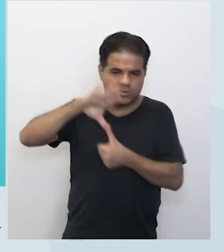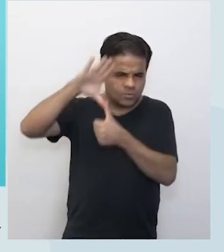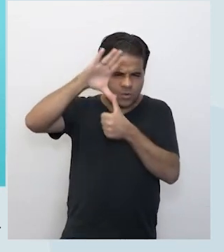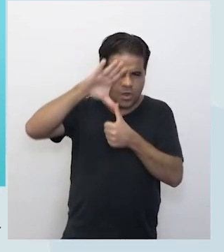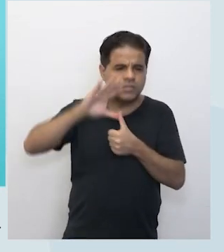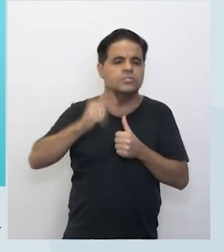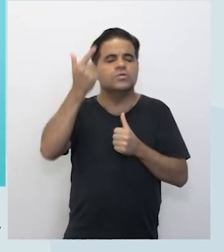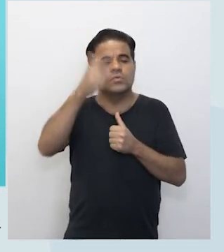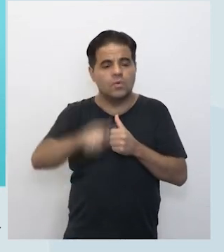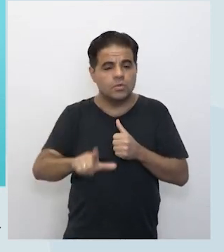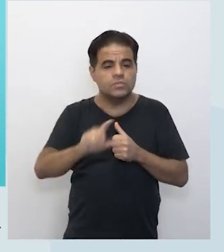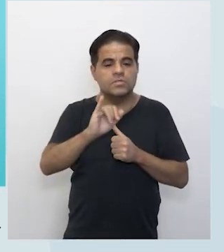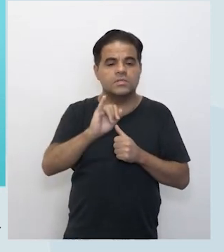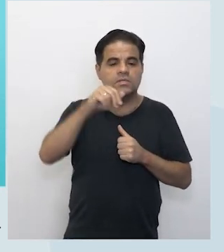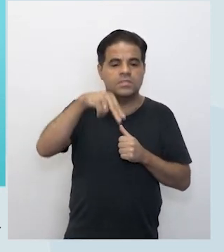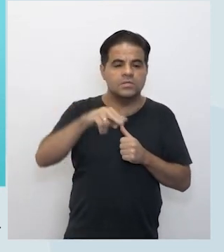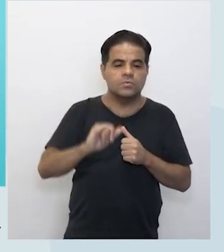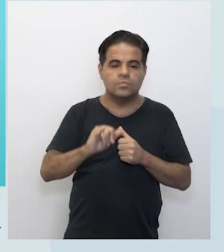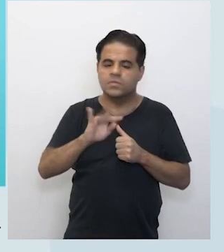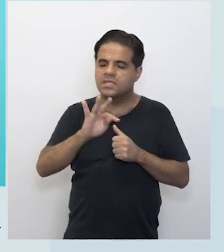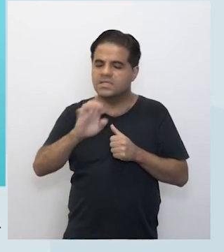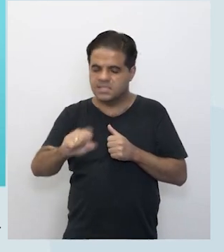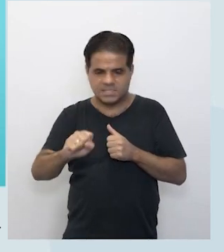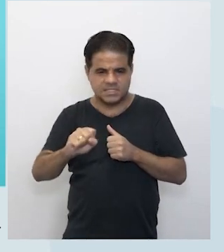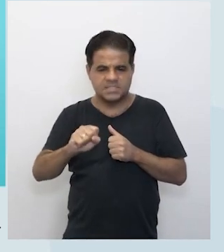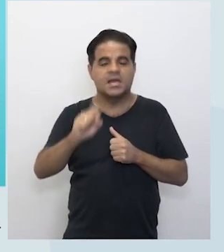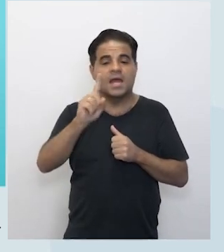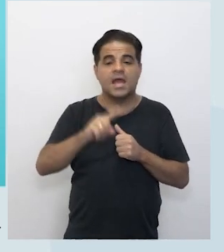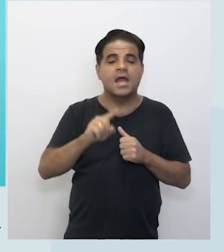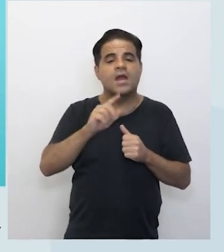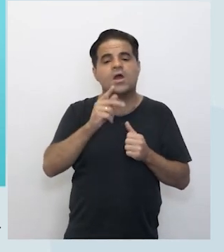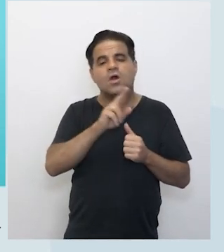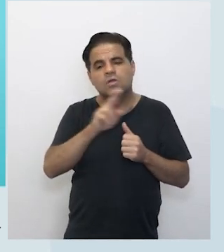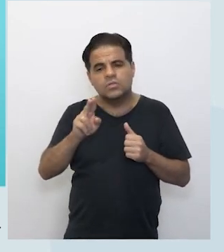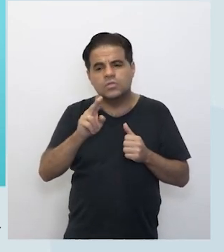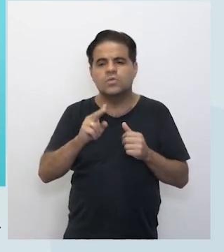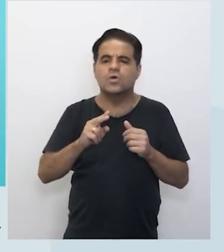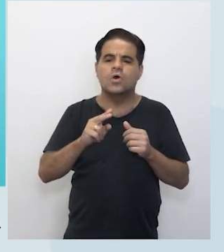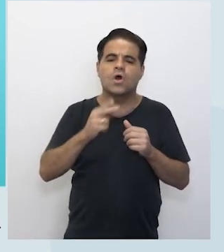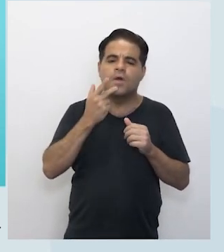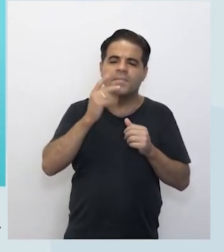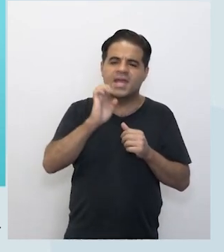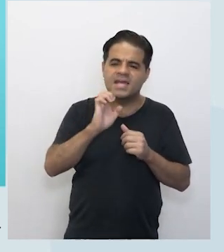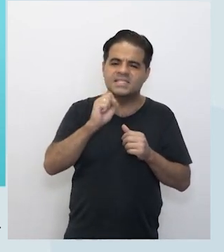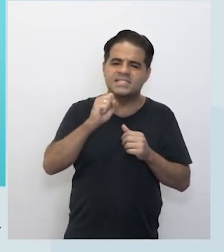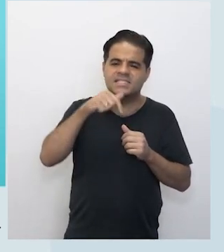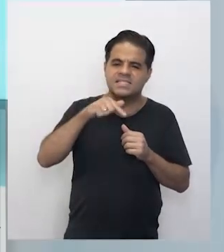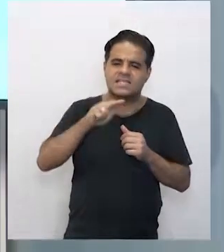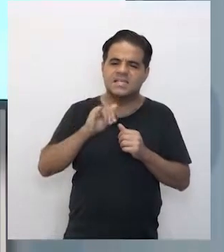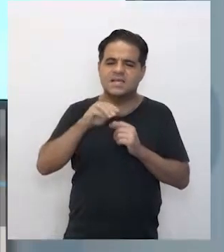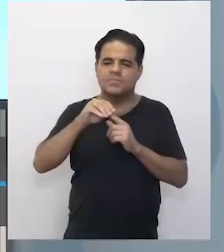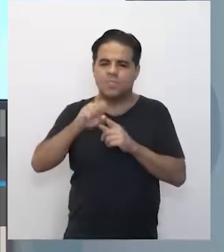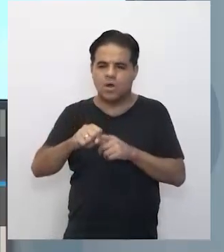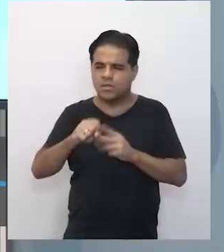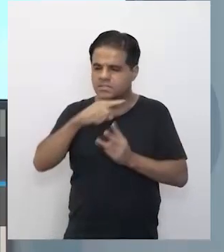E os Inuits, que eram chamados antigamente de esquimós. Então, são 3 ondas que vieram em 3